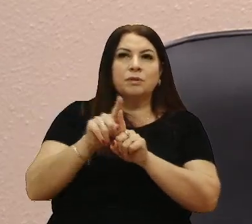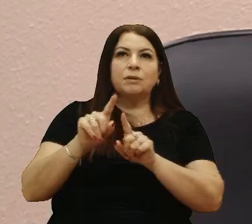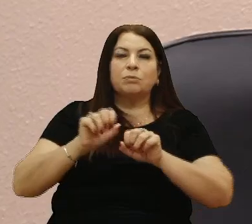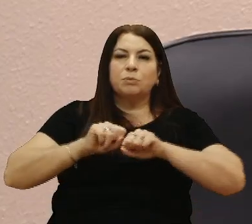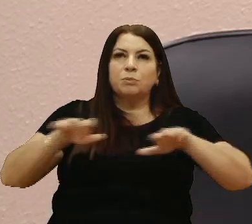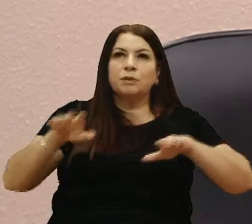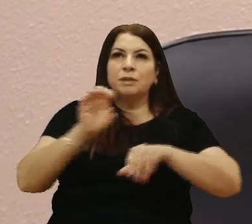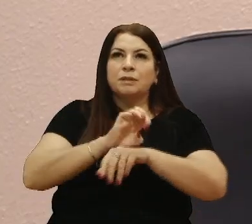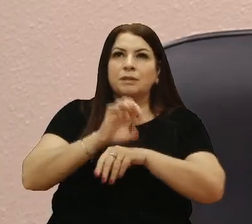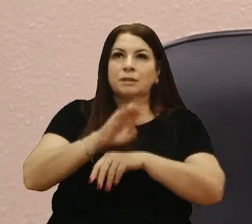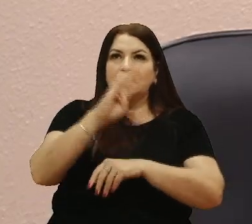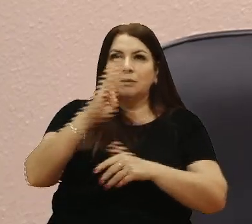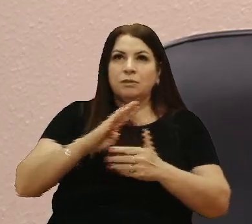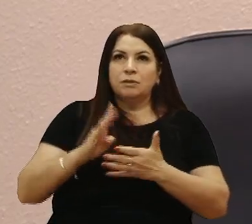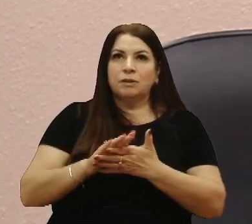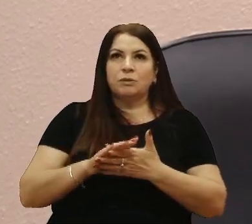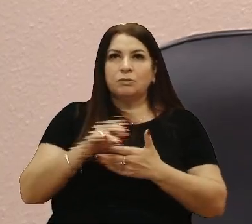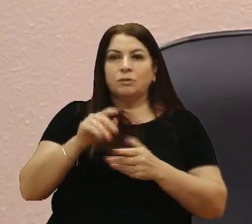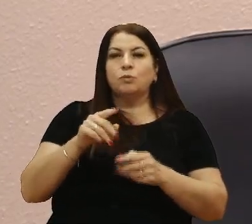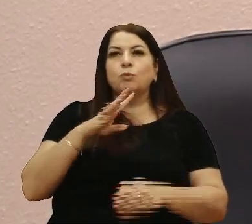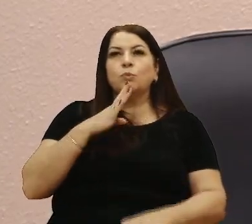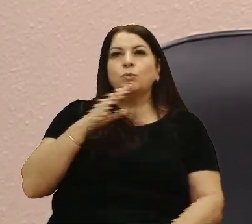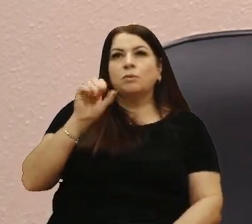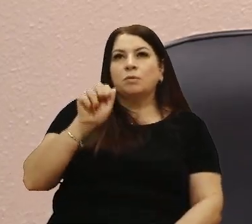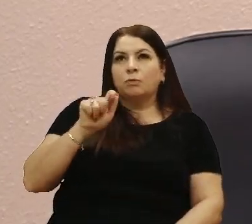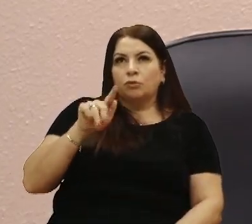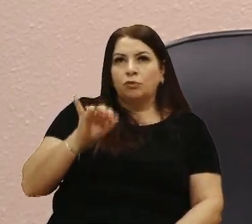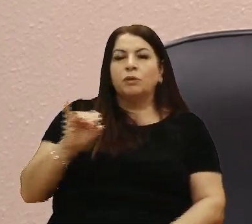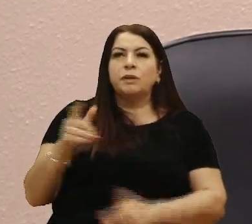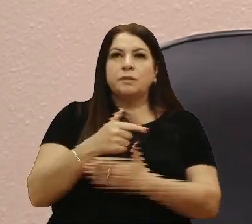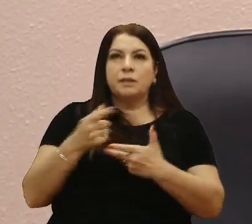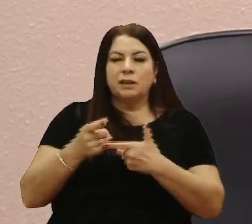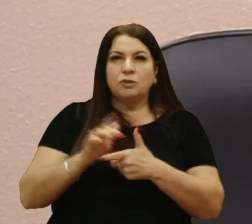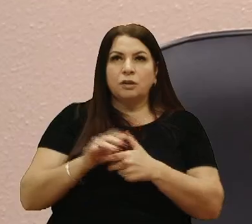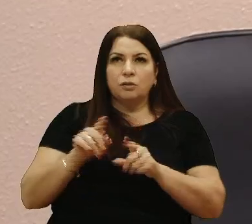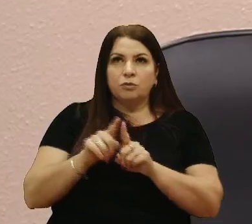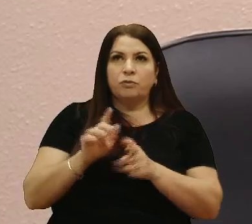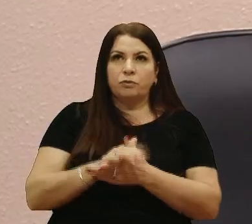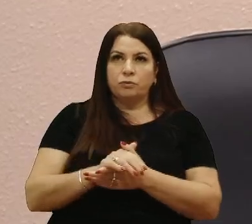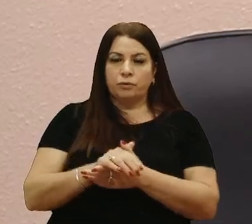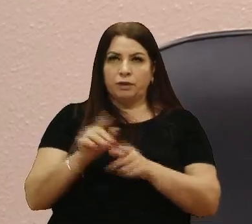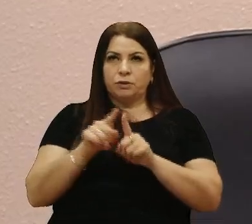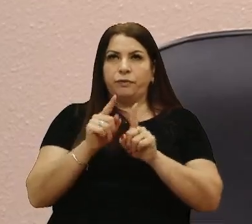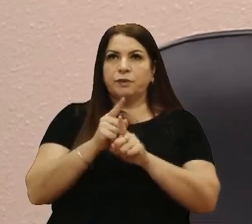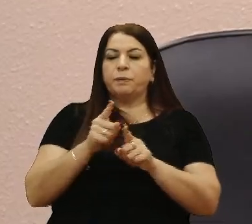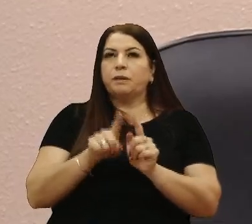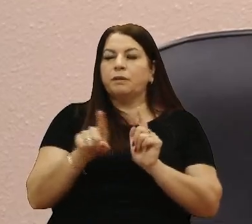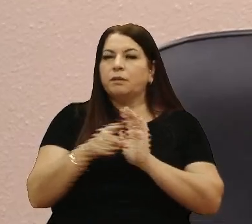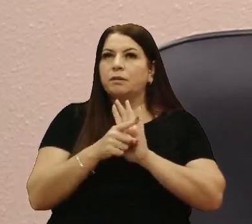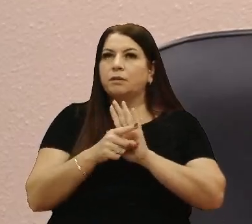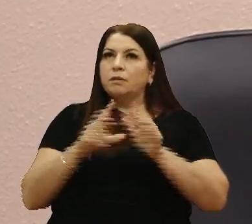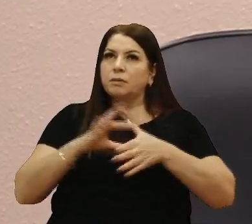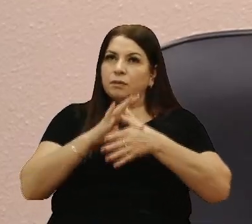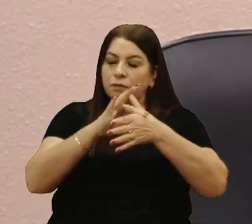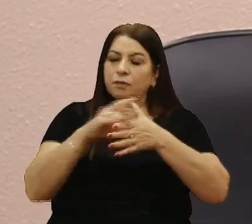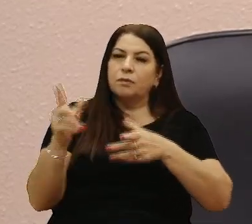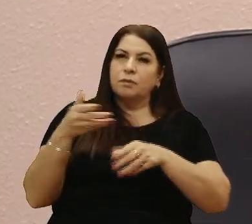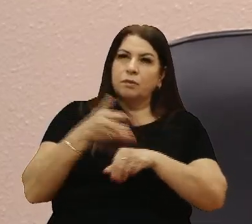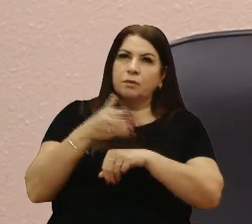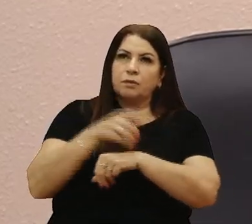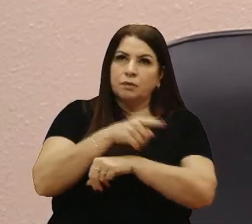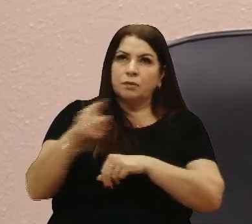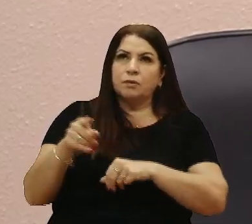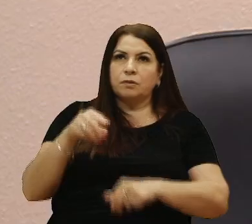repercussão estadual e nacional. Então, conheço o Serginho, dialogamos, atuamos junto. É uma liderança que eu admiro muito e ele sabe disso.